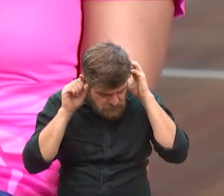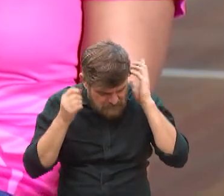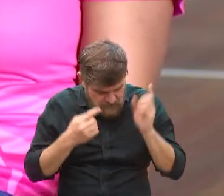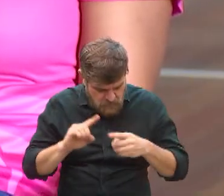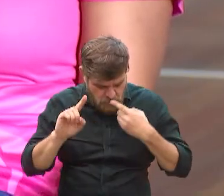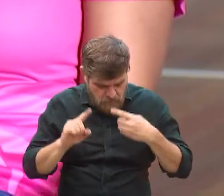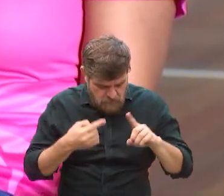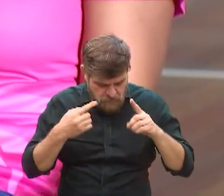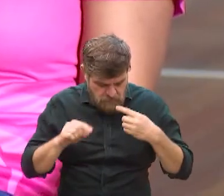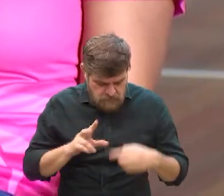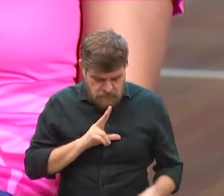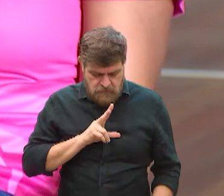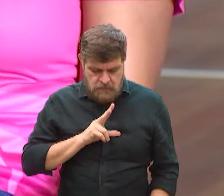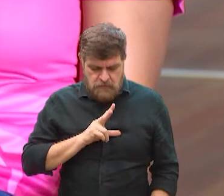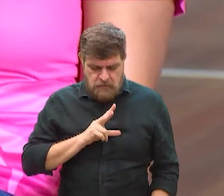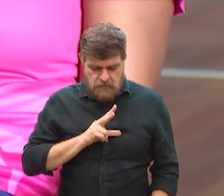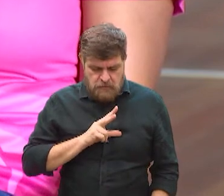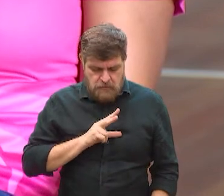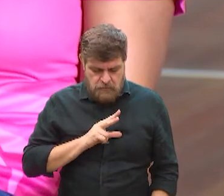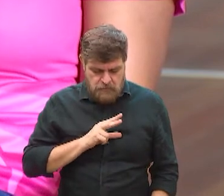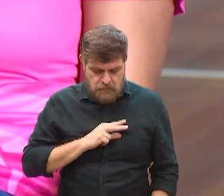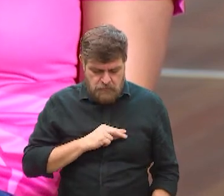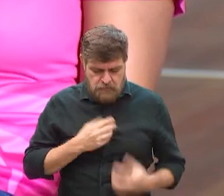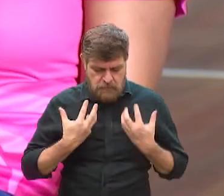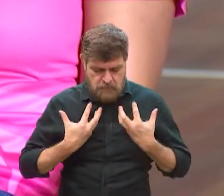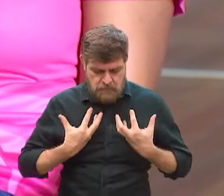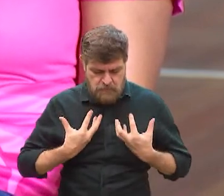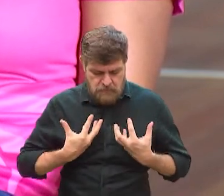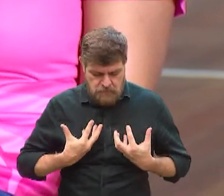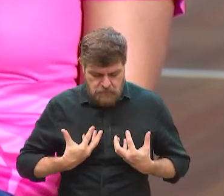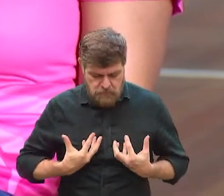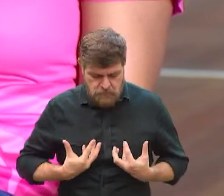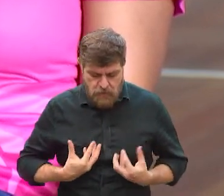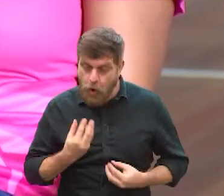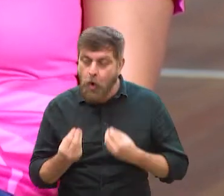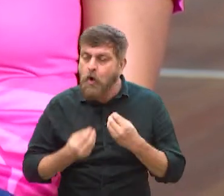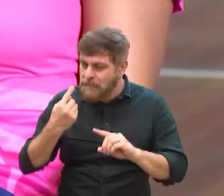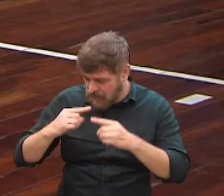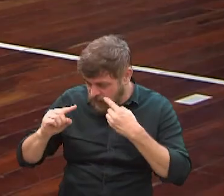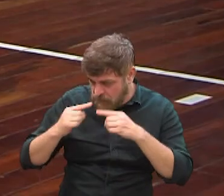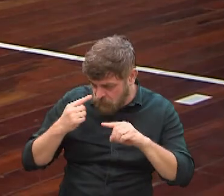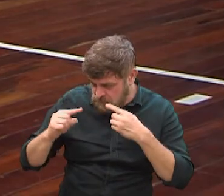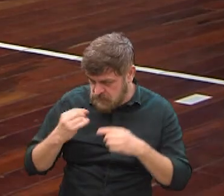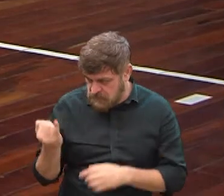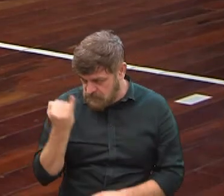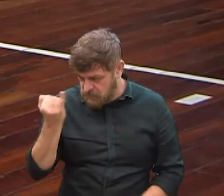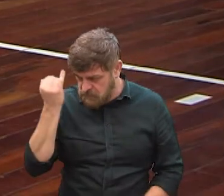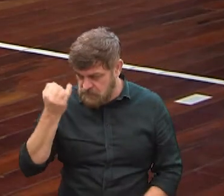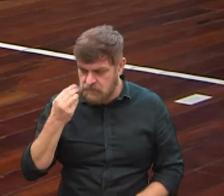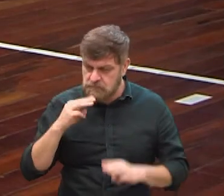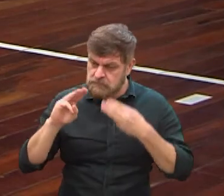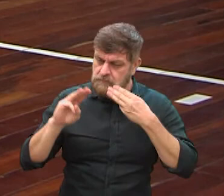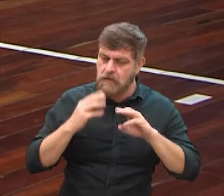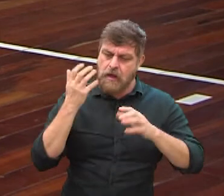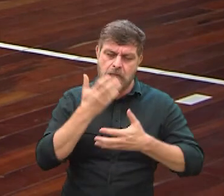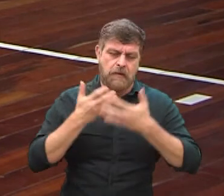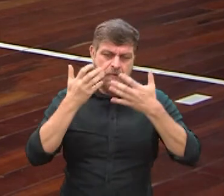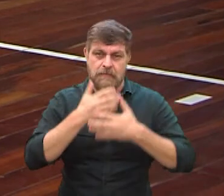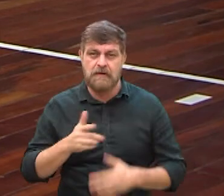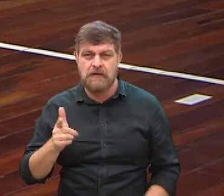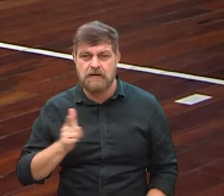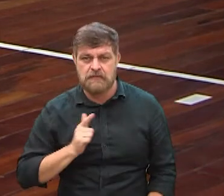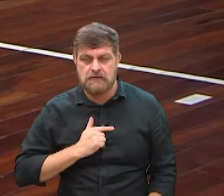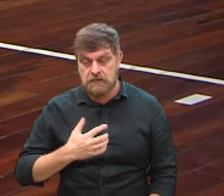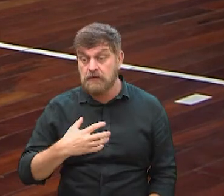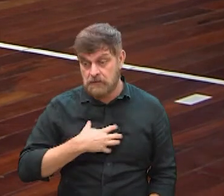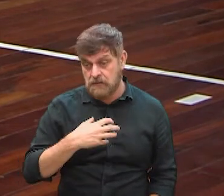utilizam a música também até para tirar um pouco a ansiedade? Sim. Como é que é a ligação de vocês com a música? Eu, pelo menos, tenho algumas músicas